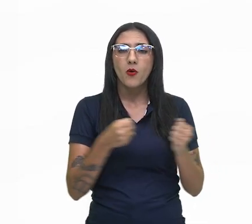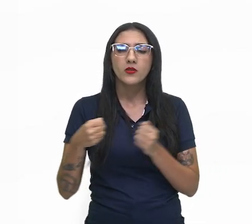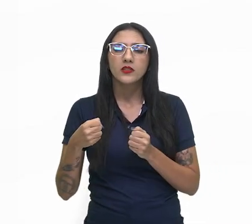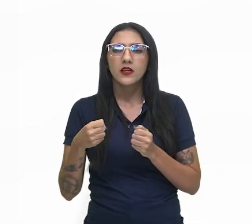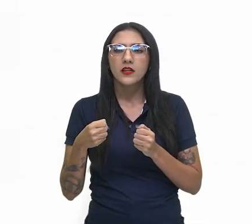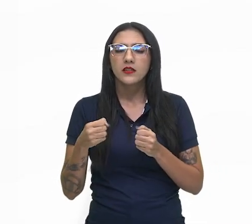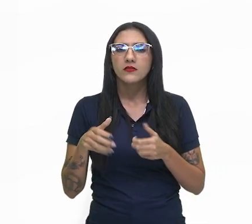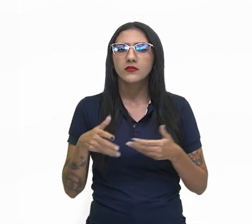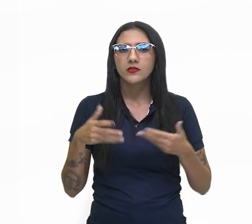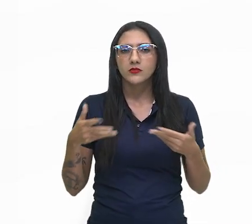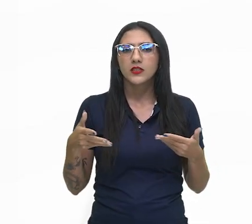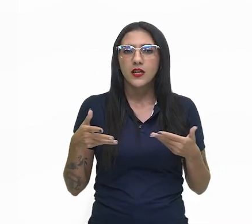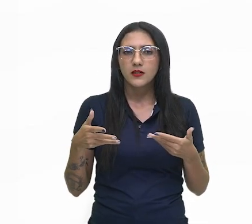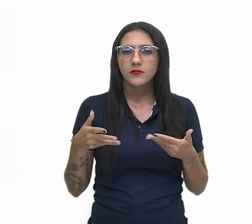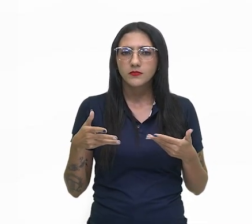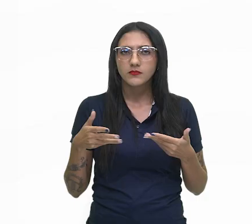quê?